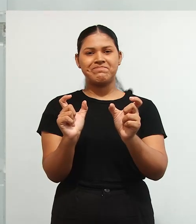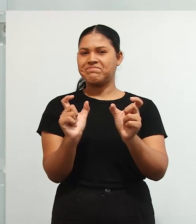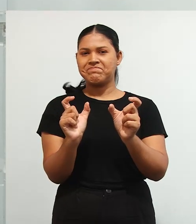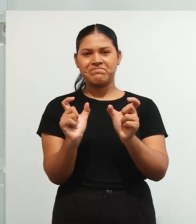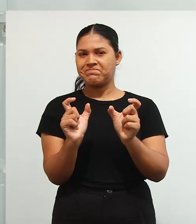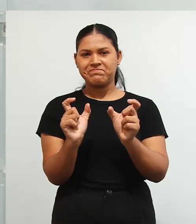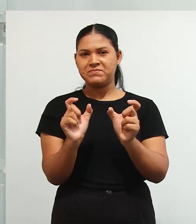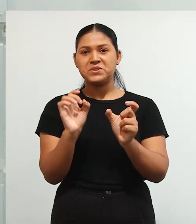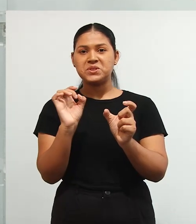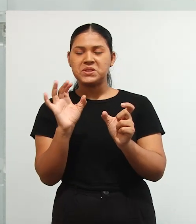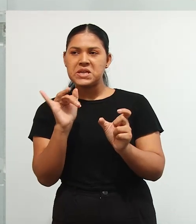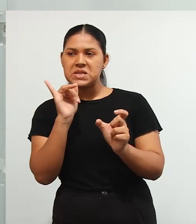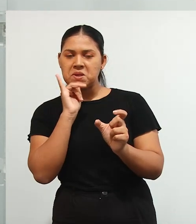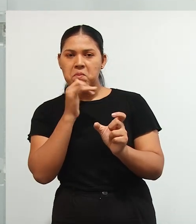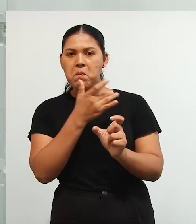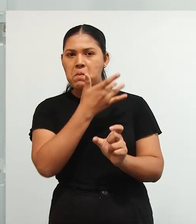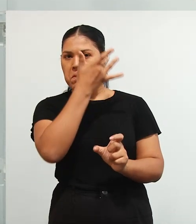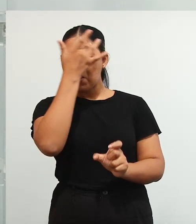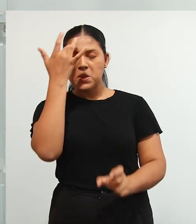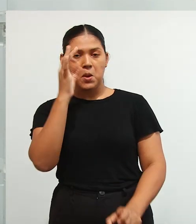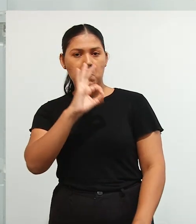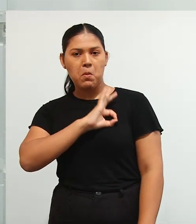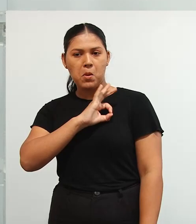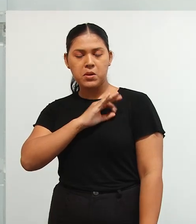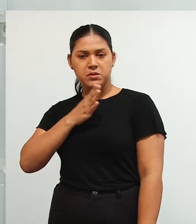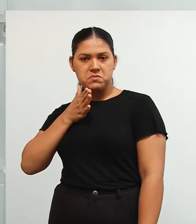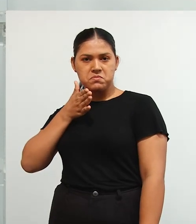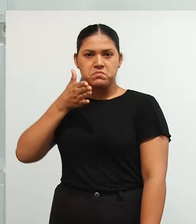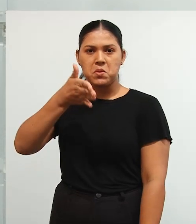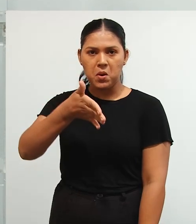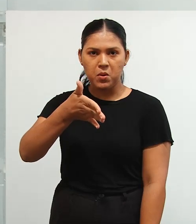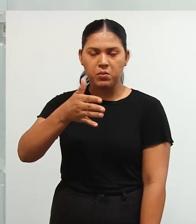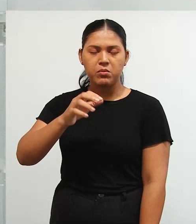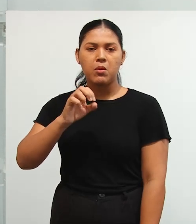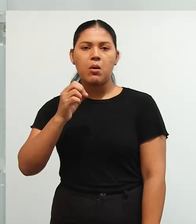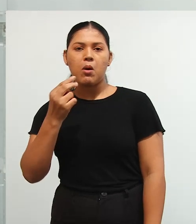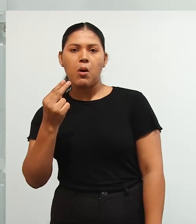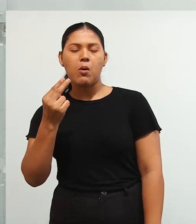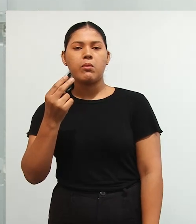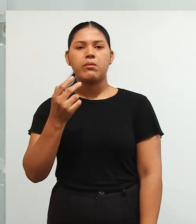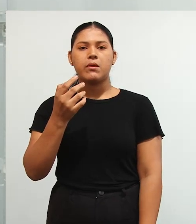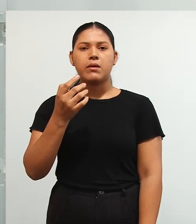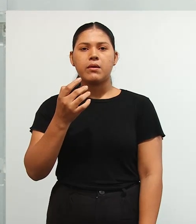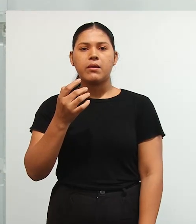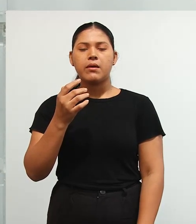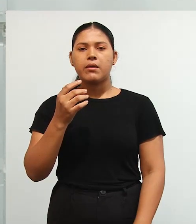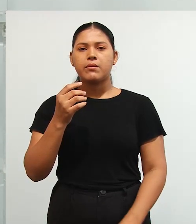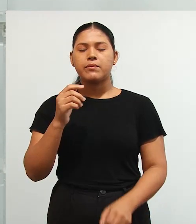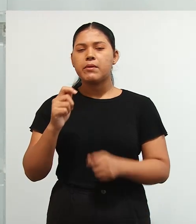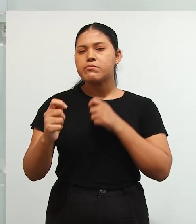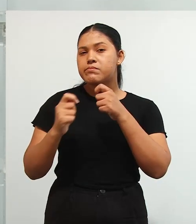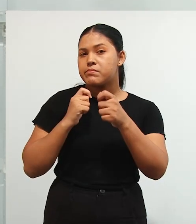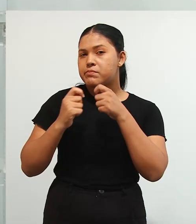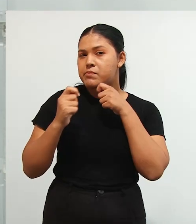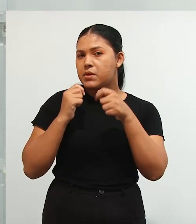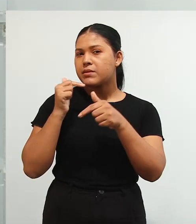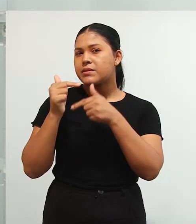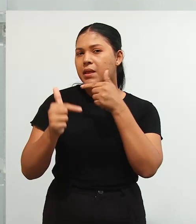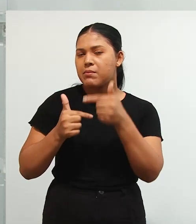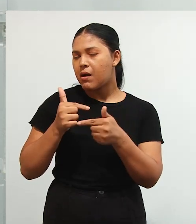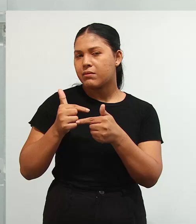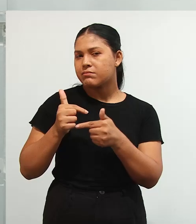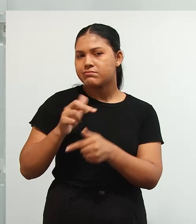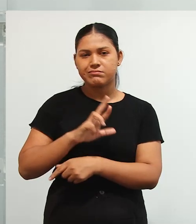aparatos de segurança pública, pelos aparatos de segurança privada, né? Nas entrevistas de emprego,